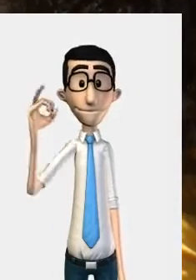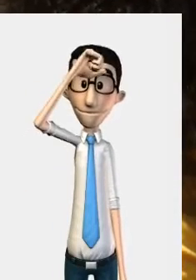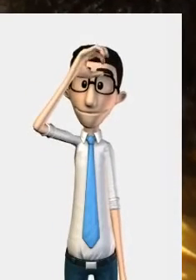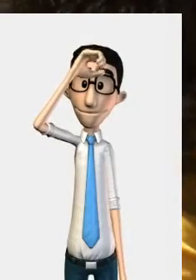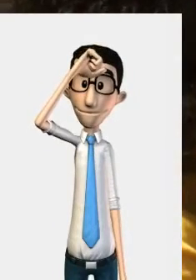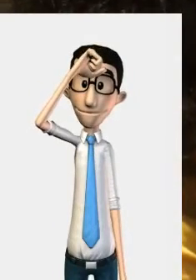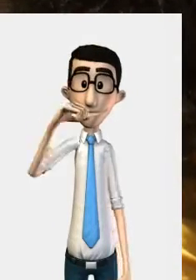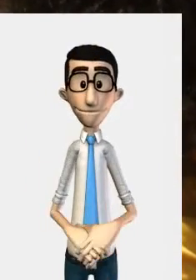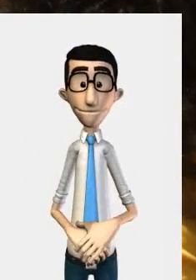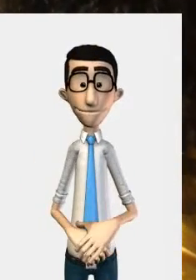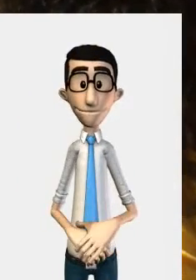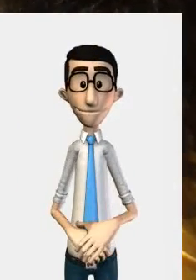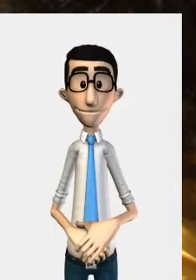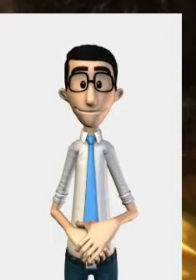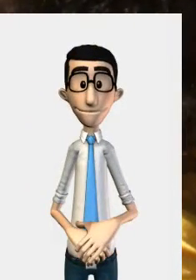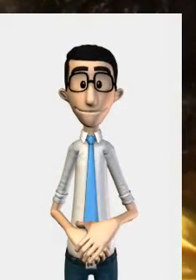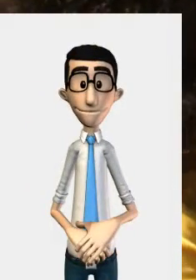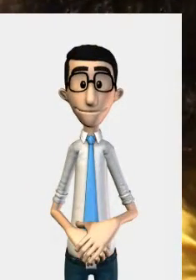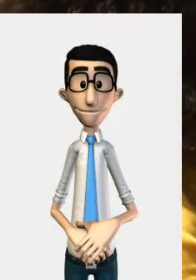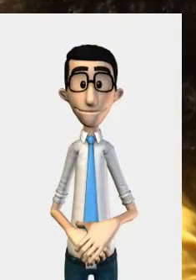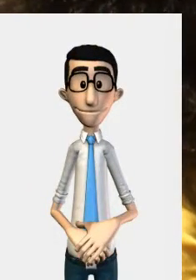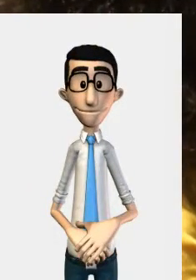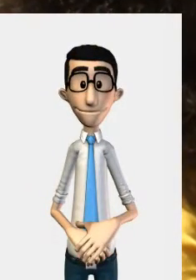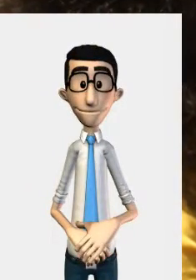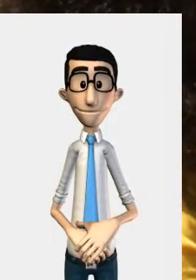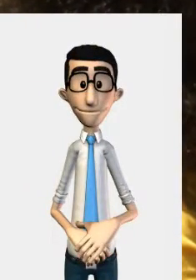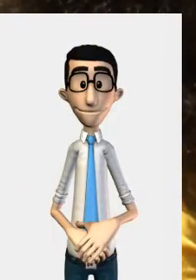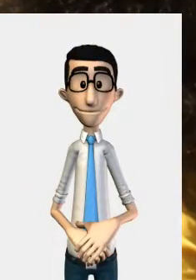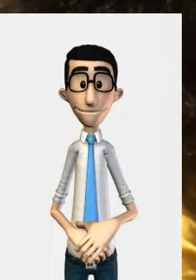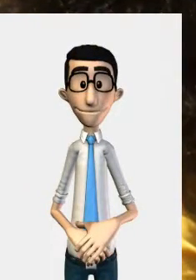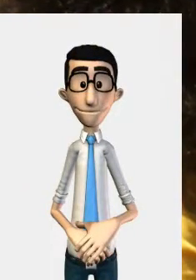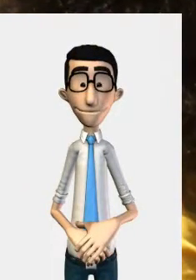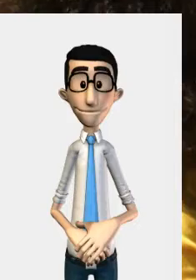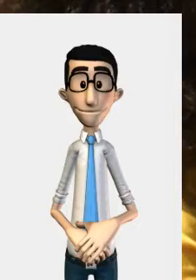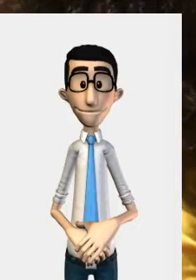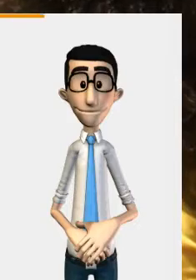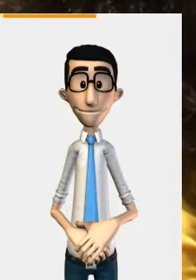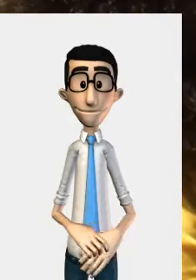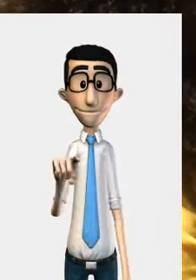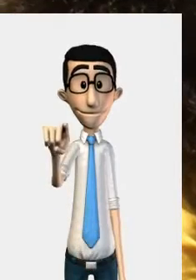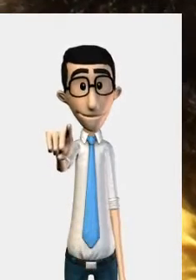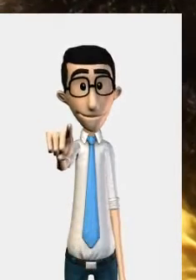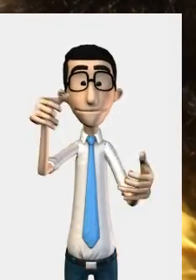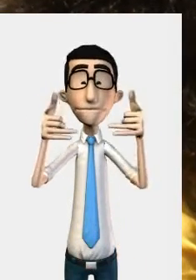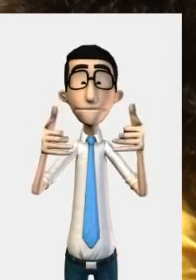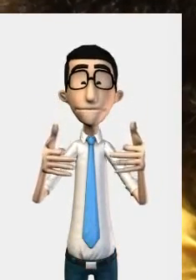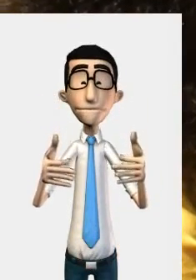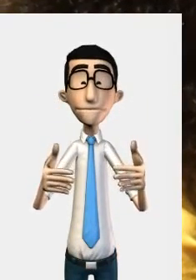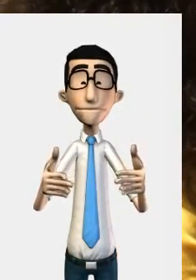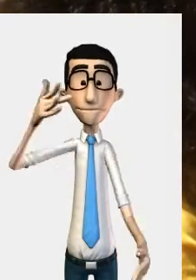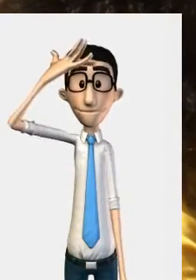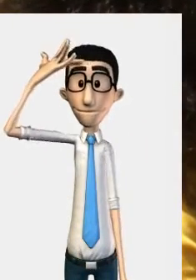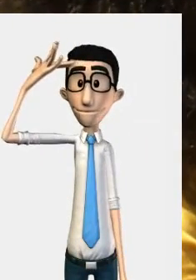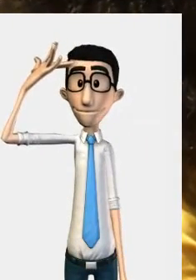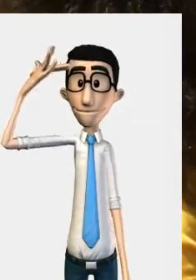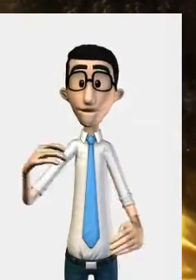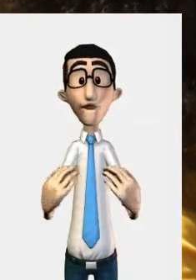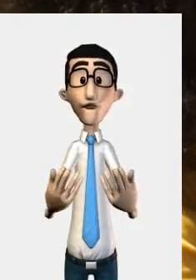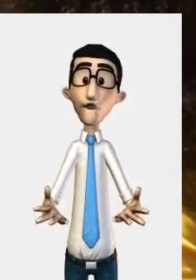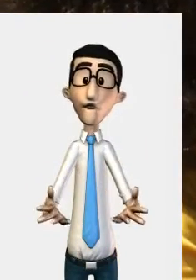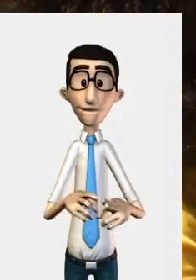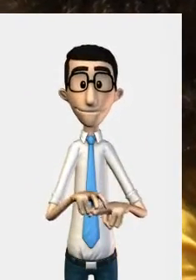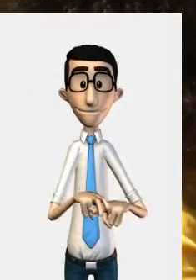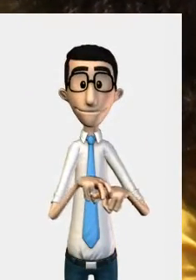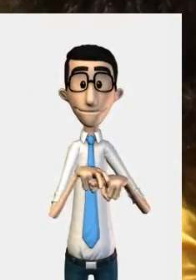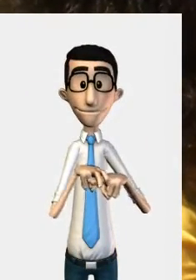pessoa, reforço é uma coisa. Então, para mim, eu gosto de café, tem gente que não gosta. Então, tudo vai além do